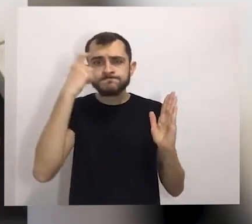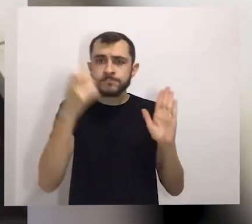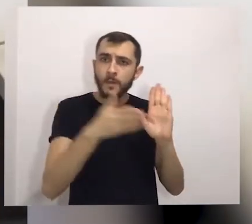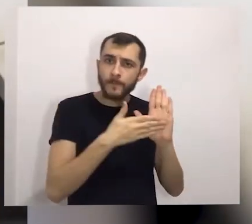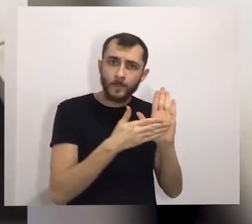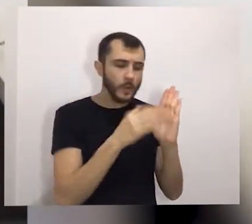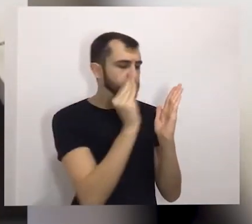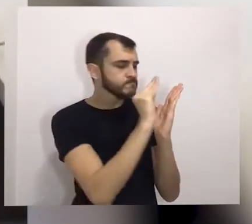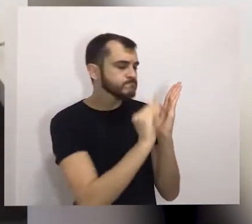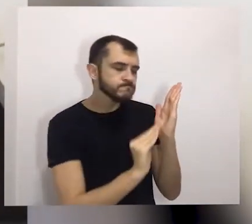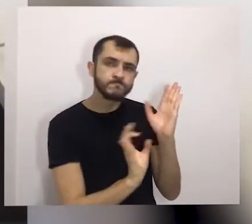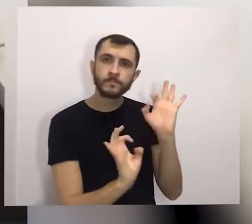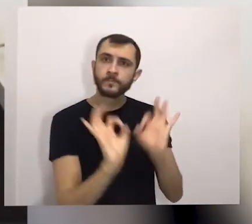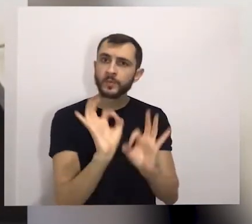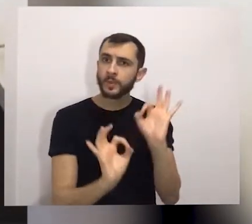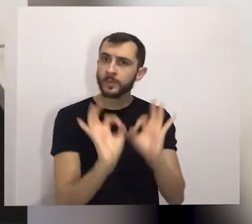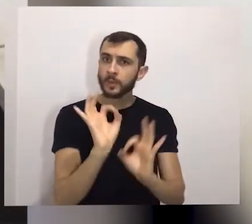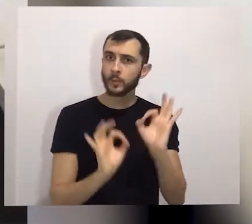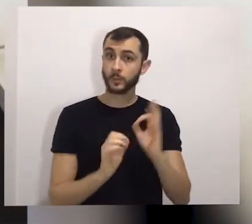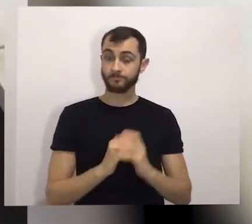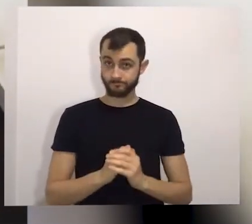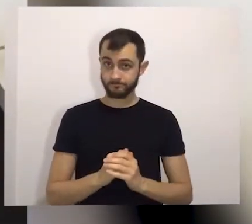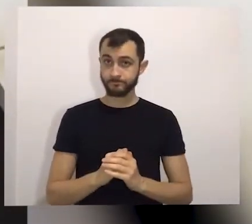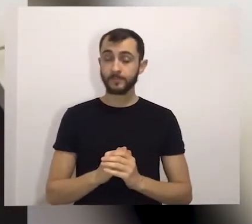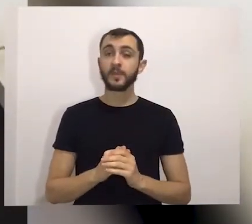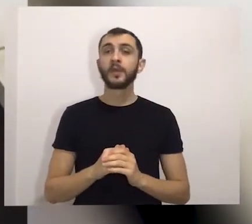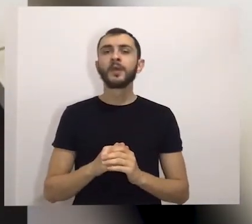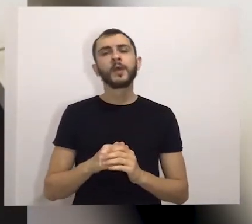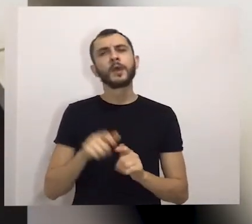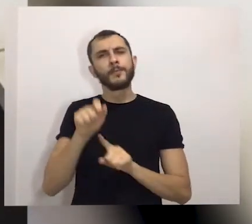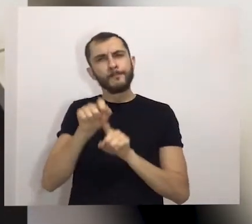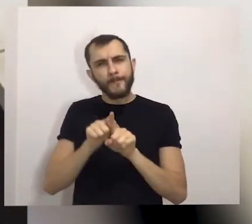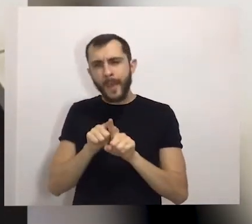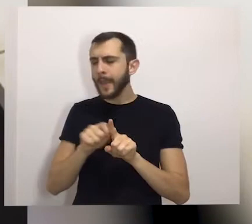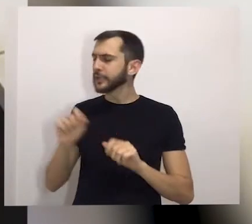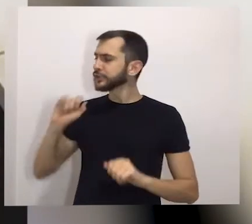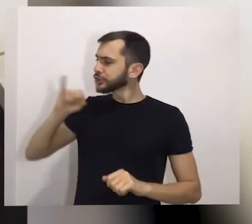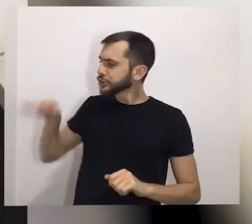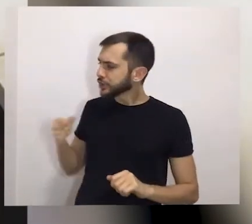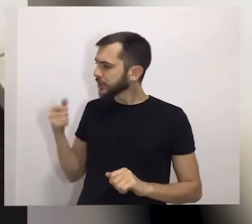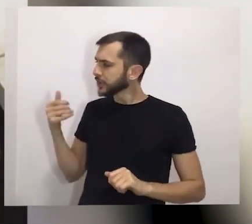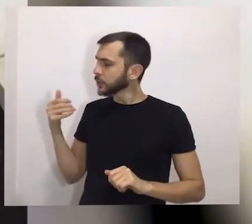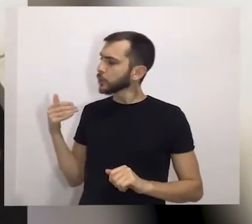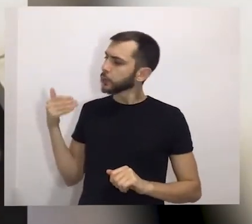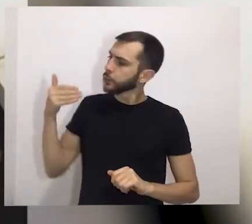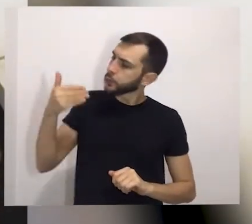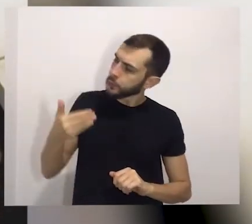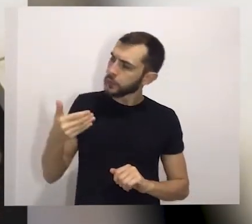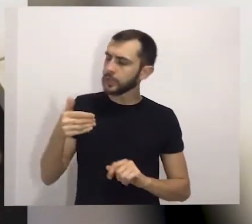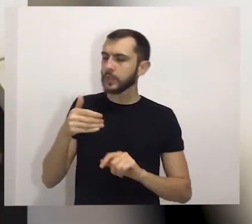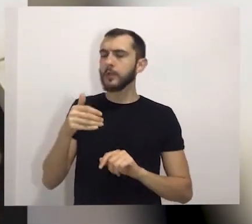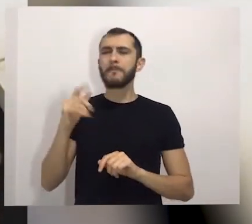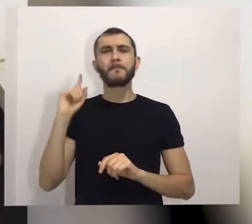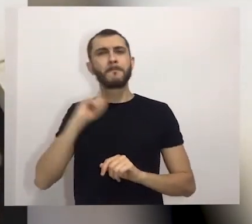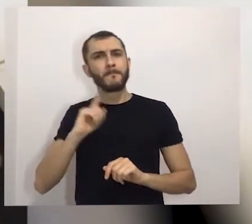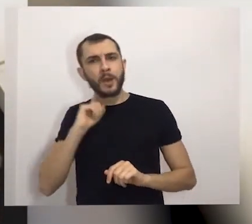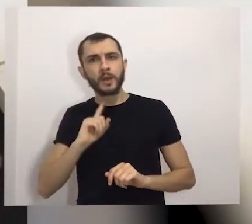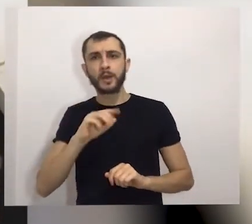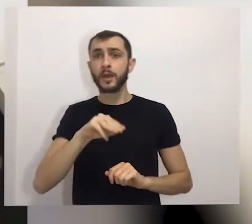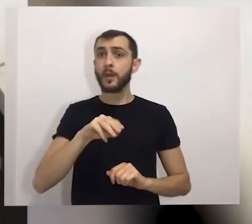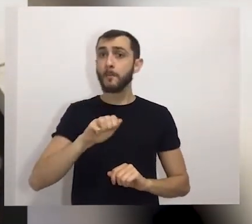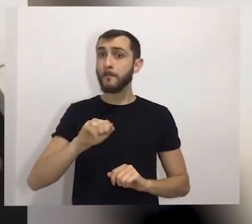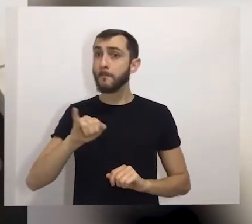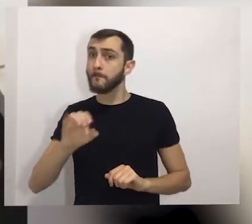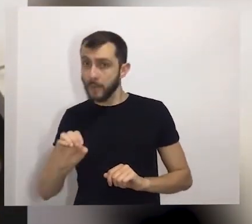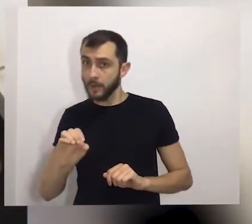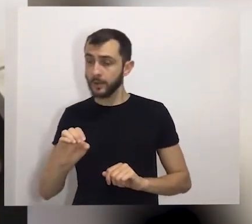sobre o processo de elaboração deste currículo. Entre janeiro e maio deste ano, 2020,